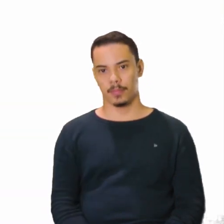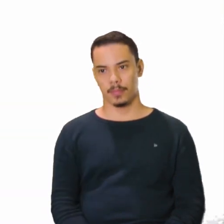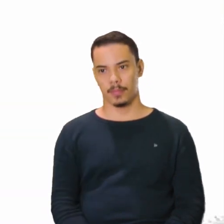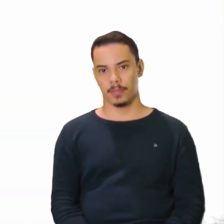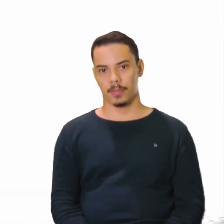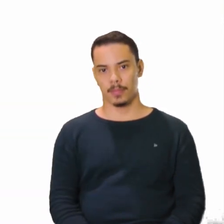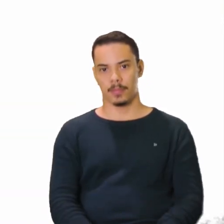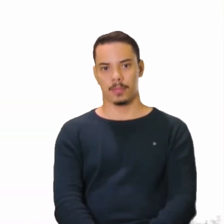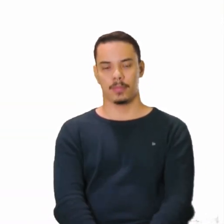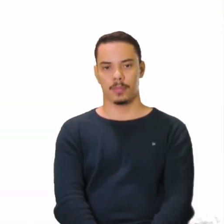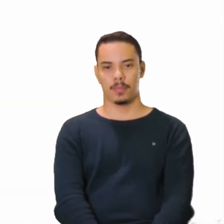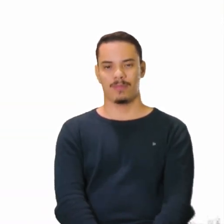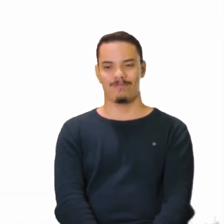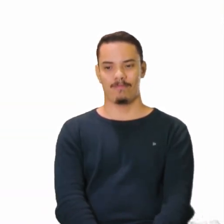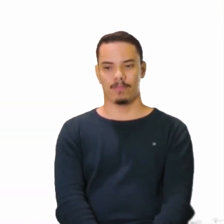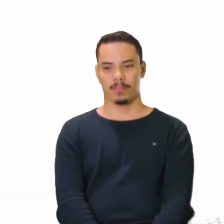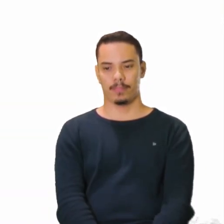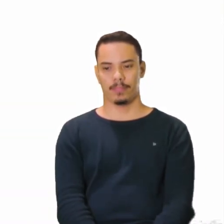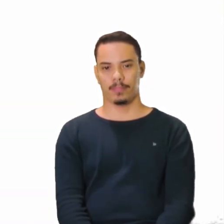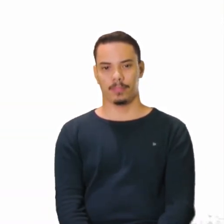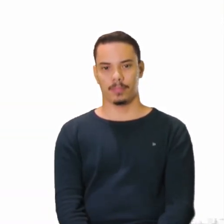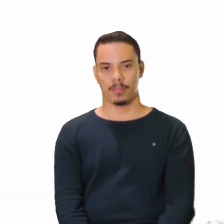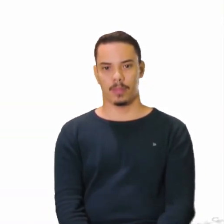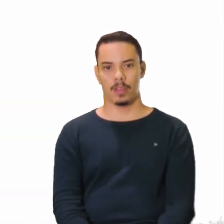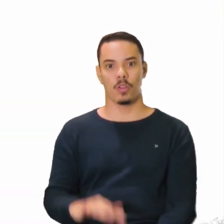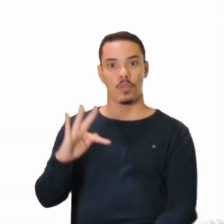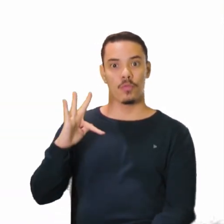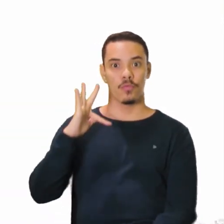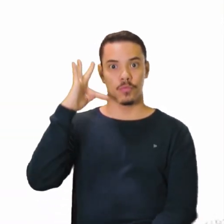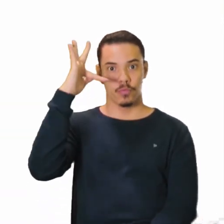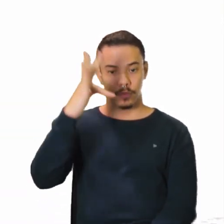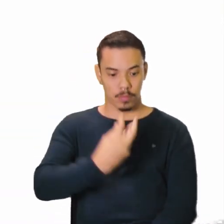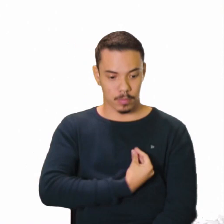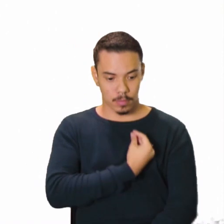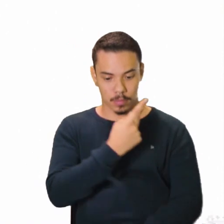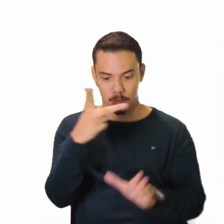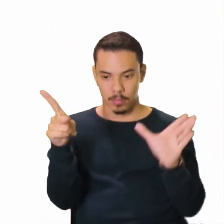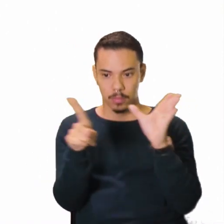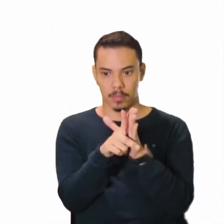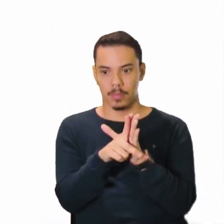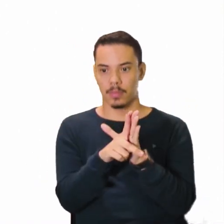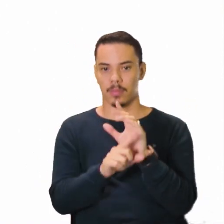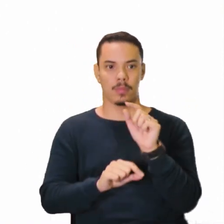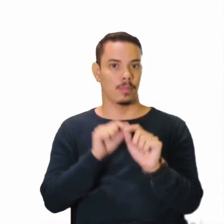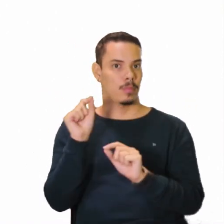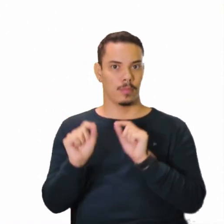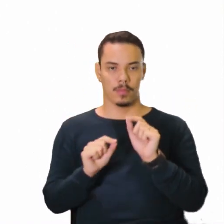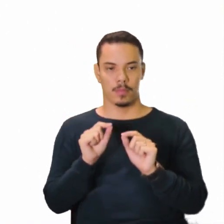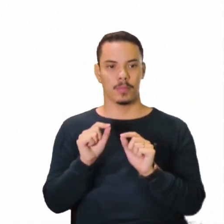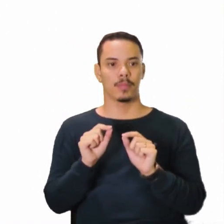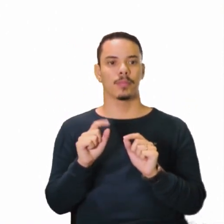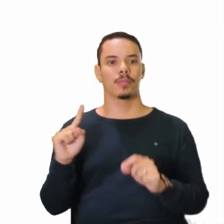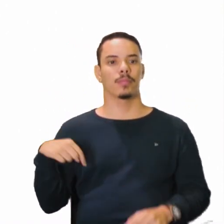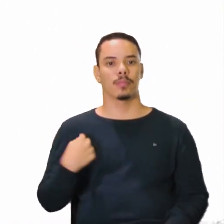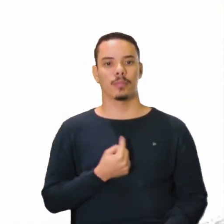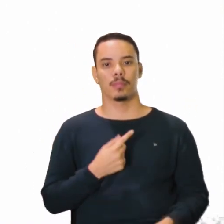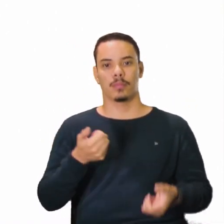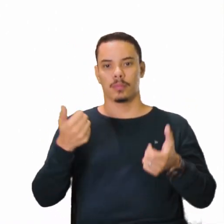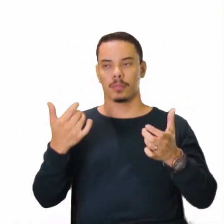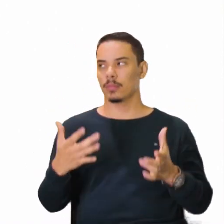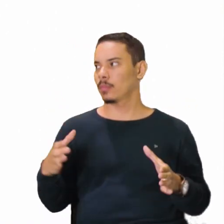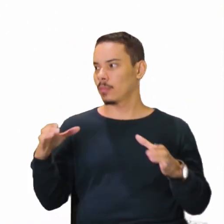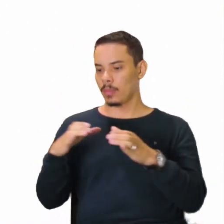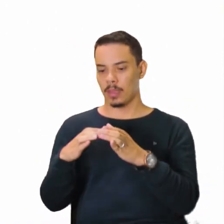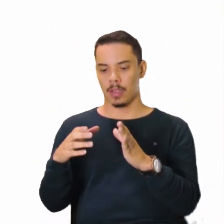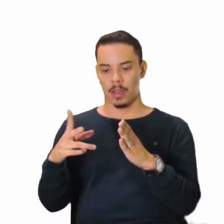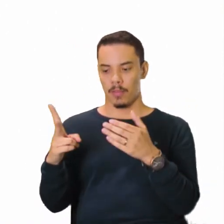Belezinha? Agora o futuro do presente. O futuro, a quem pertence o futuro, gente? Estamos falando de uma classe